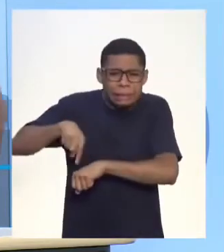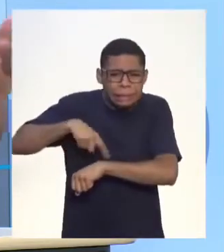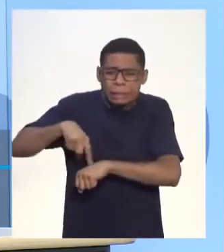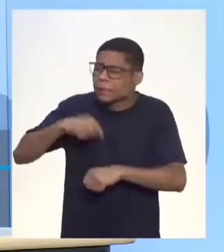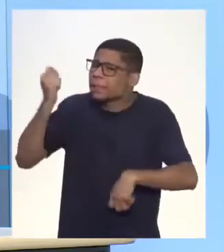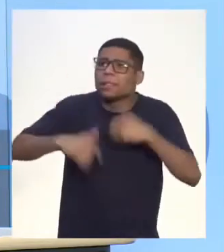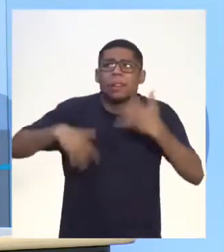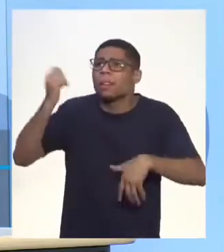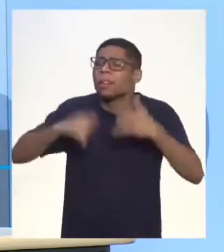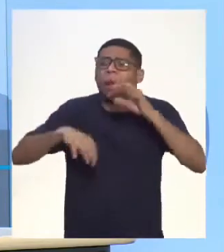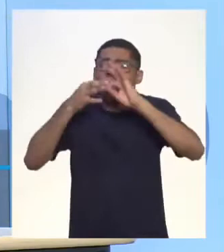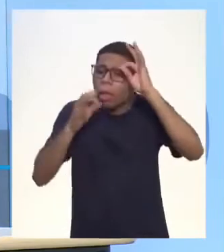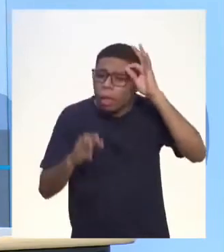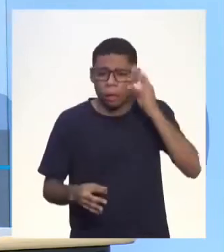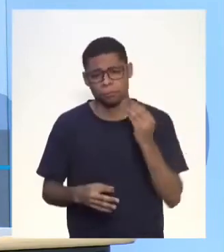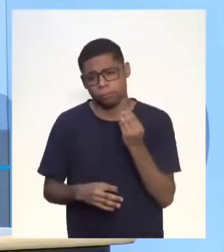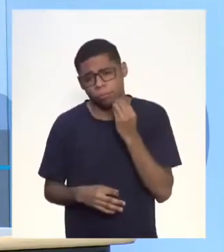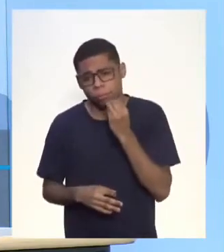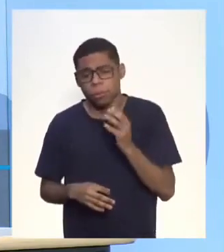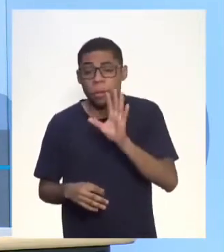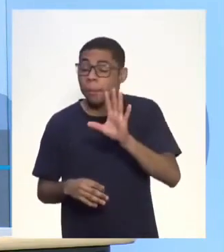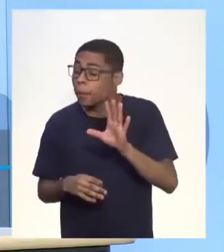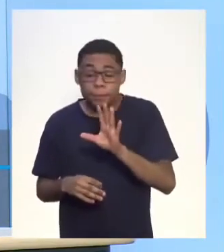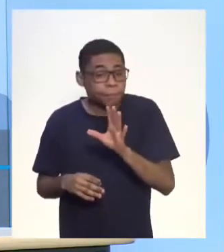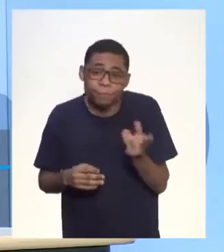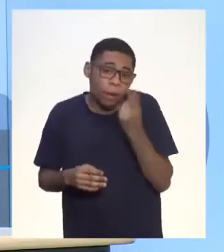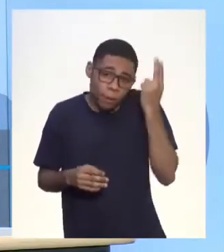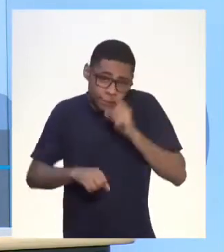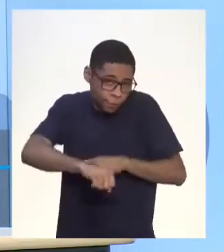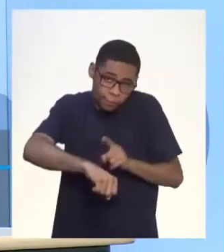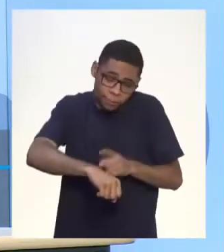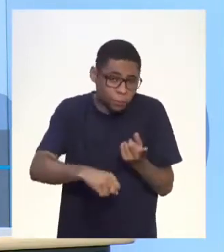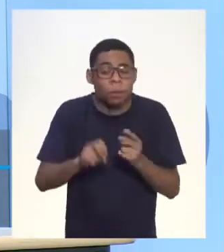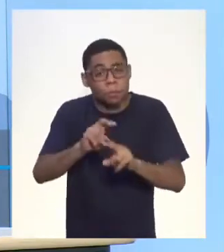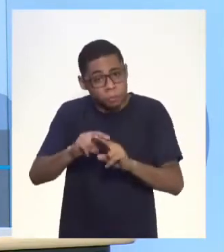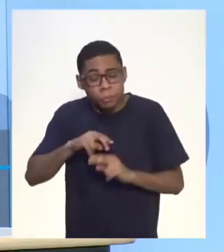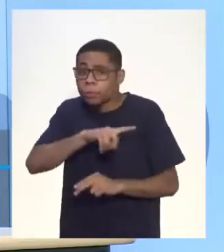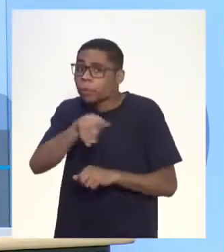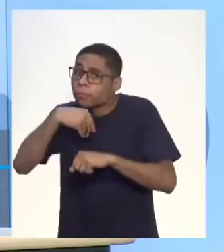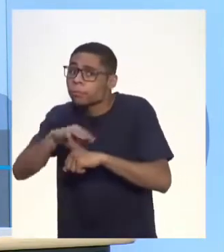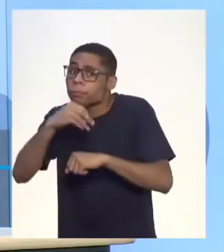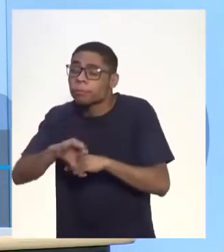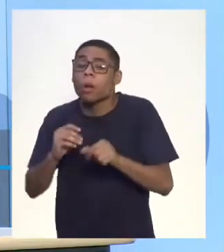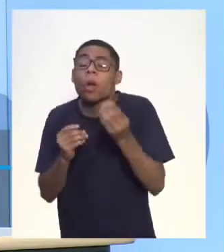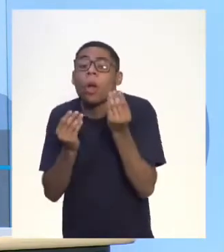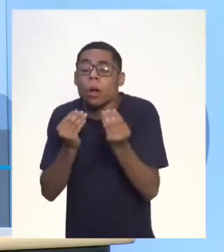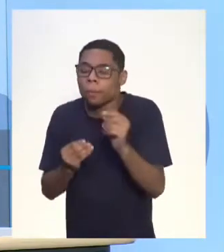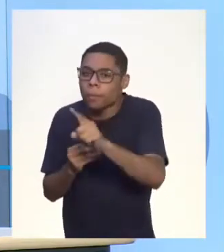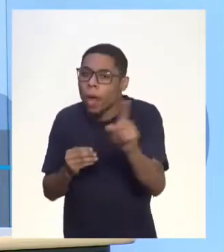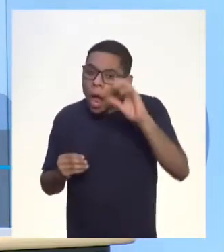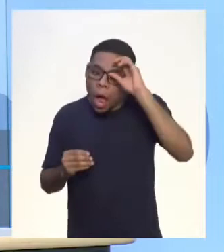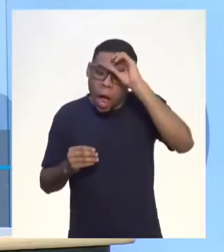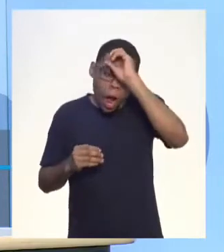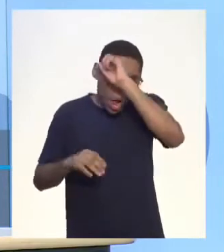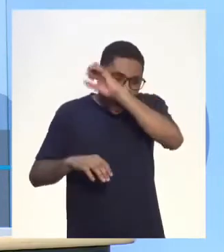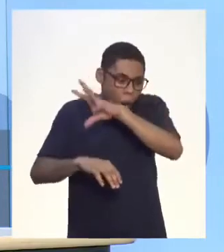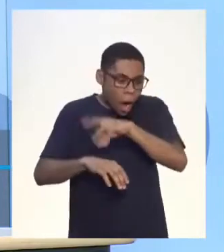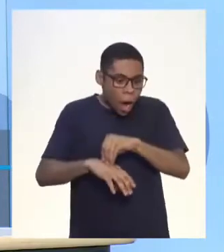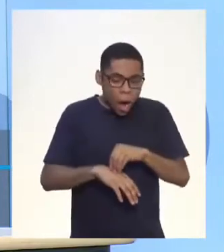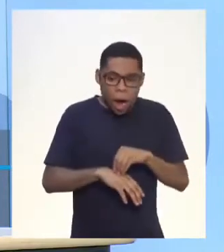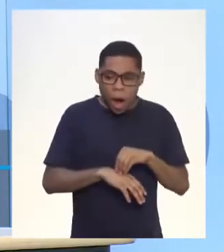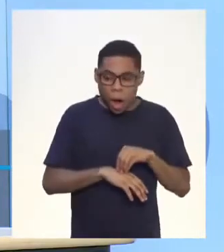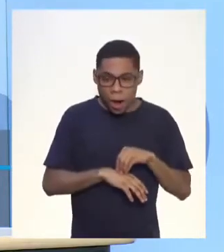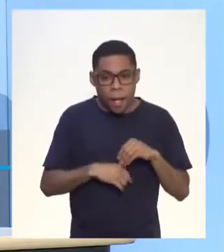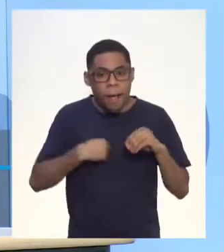apareceria uma coisa nova, né? Então é importante, né, perceber que essa aula está proporcionando para a gente uma independência para